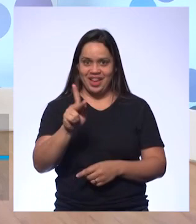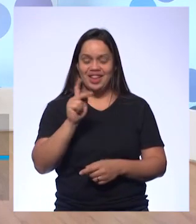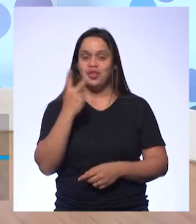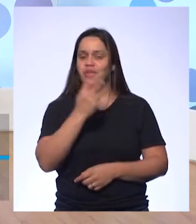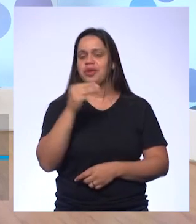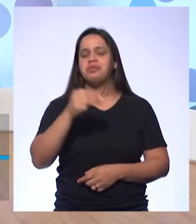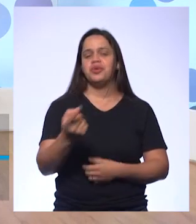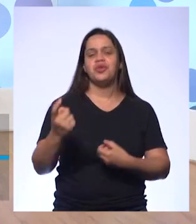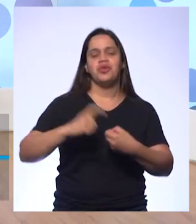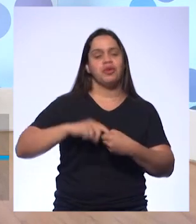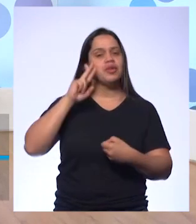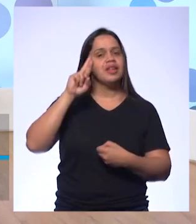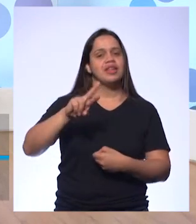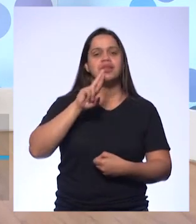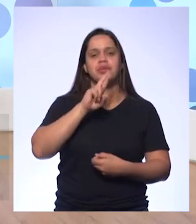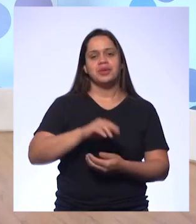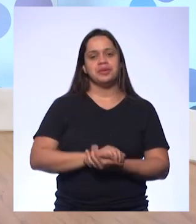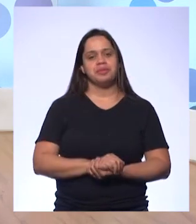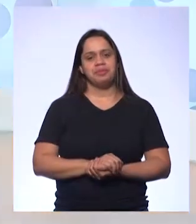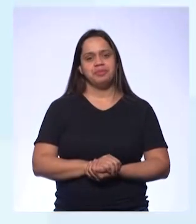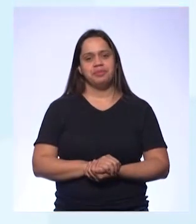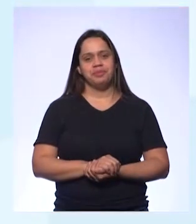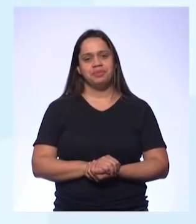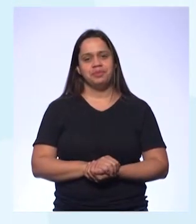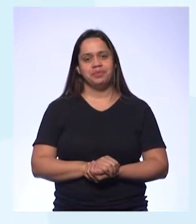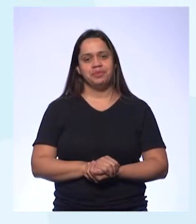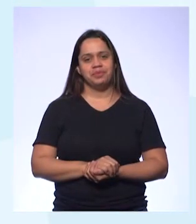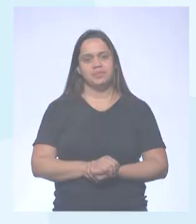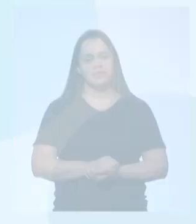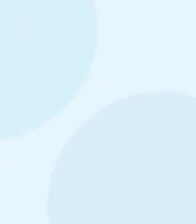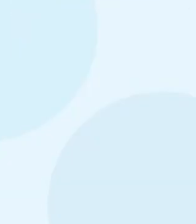2 minutinhos pra vocês responderem aí.